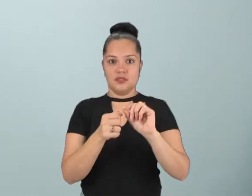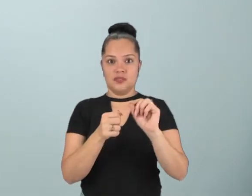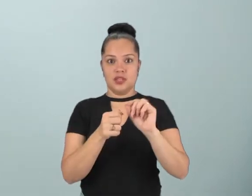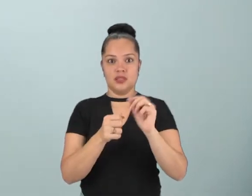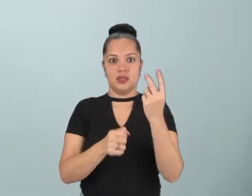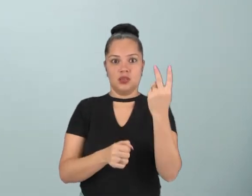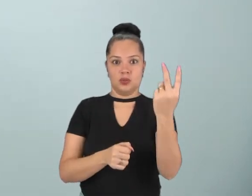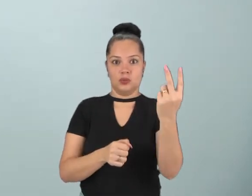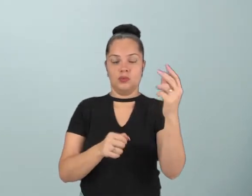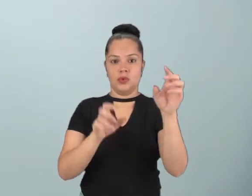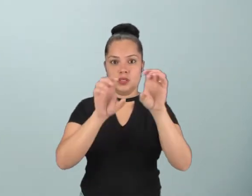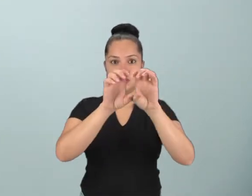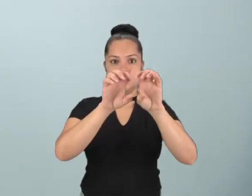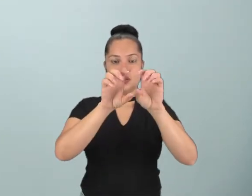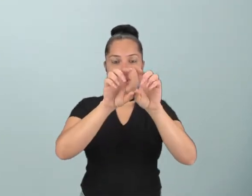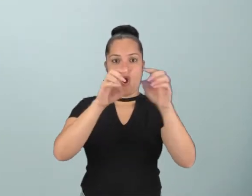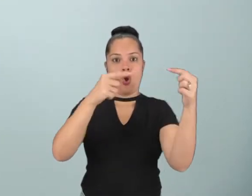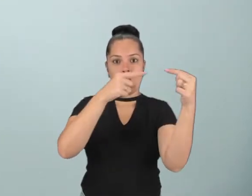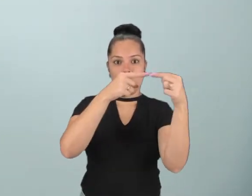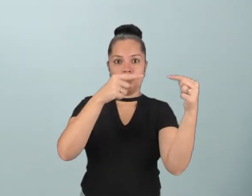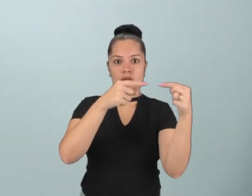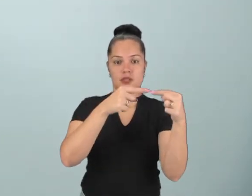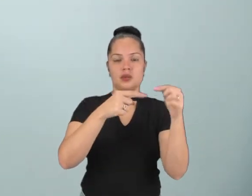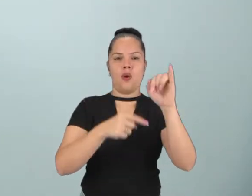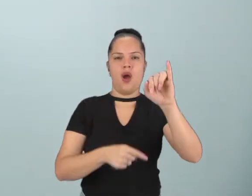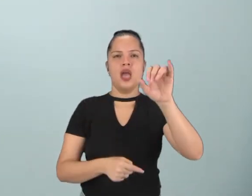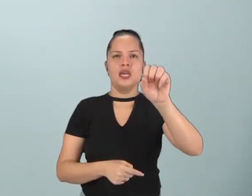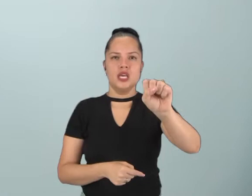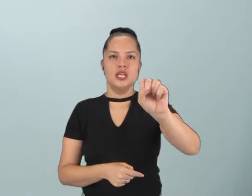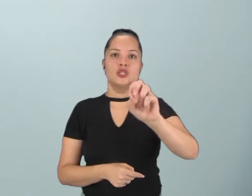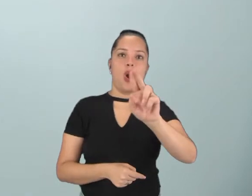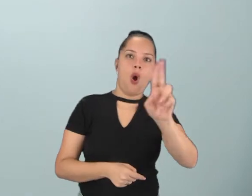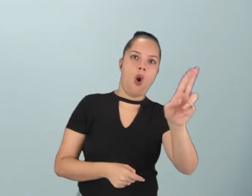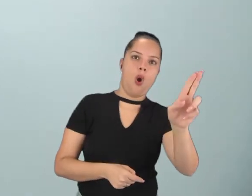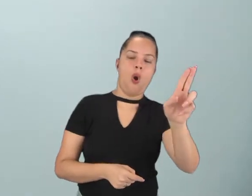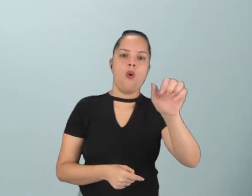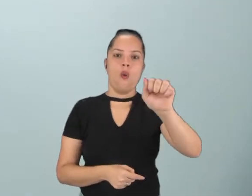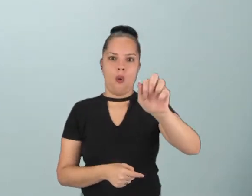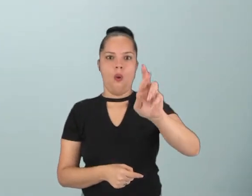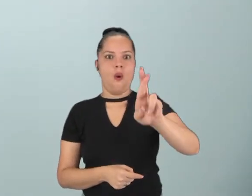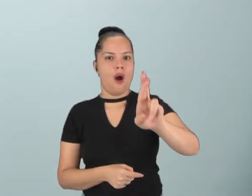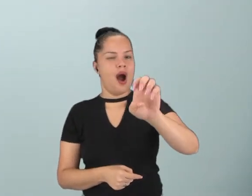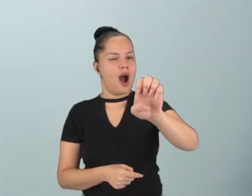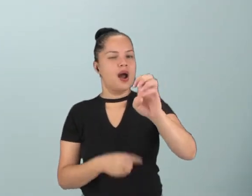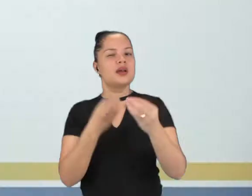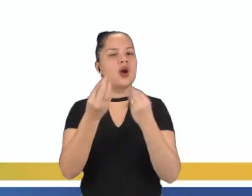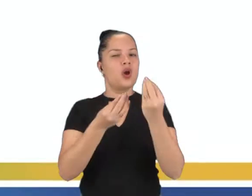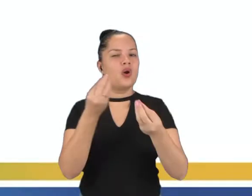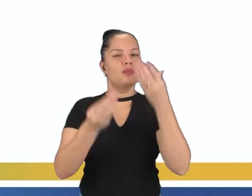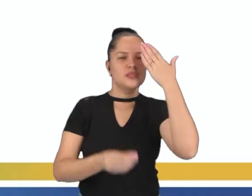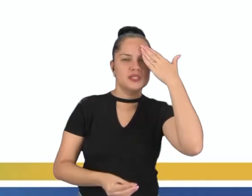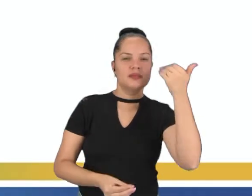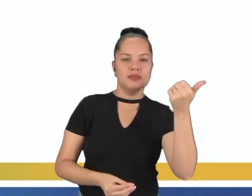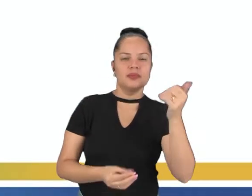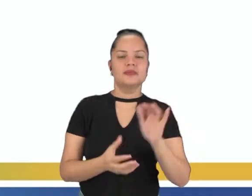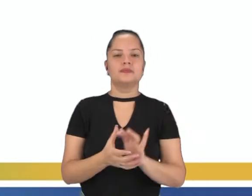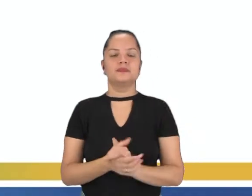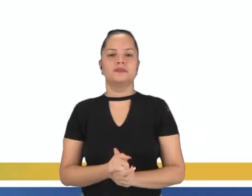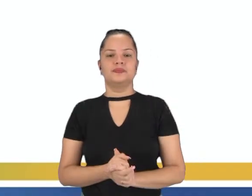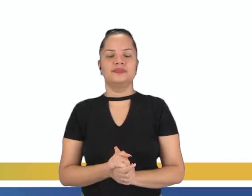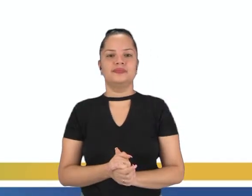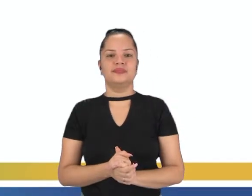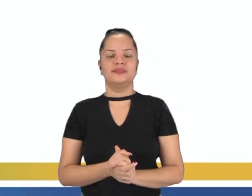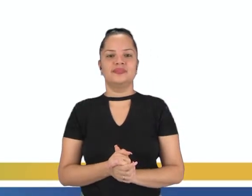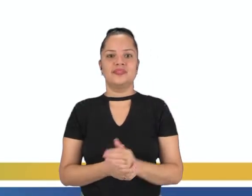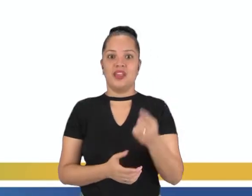be, que vai ser o is ou o are. Como é que eu vou saber quando usar cada uma? Acompanhem comigo aí na tela. Então,